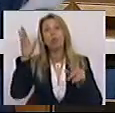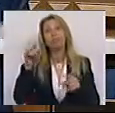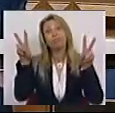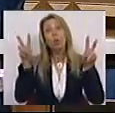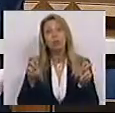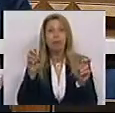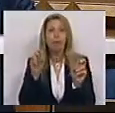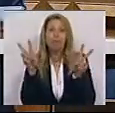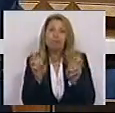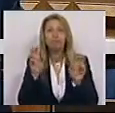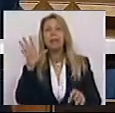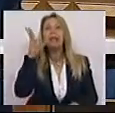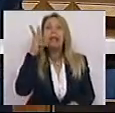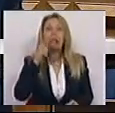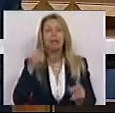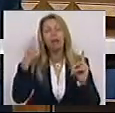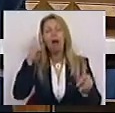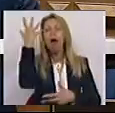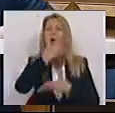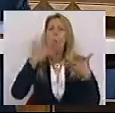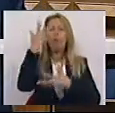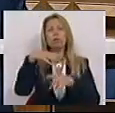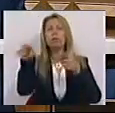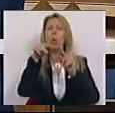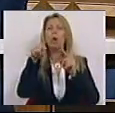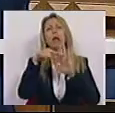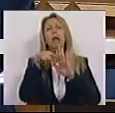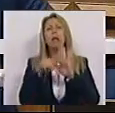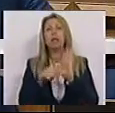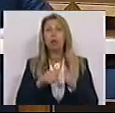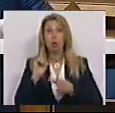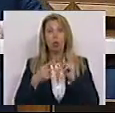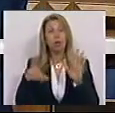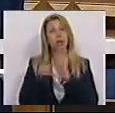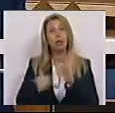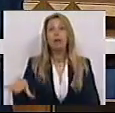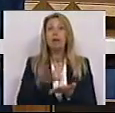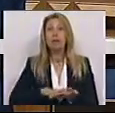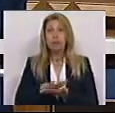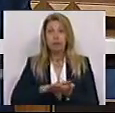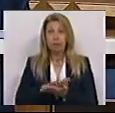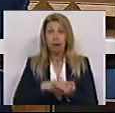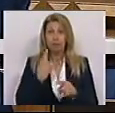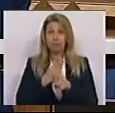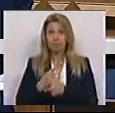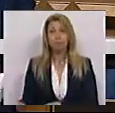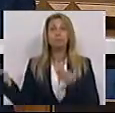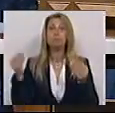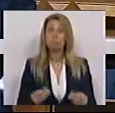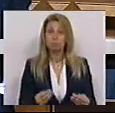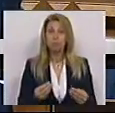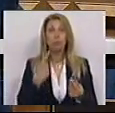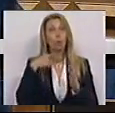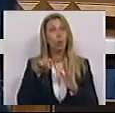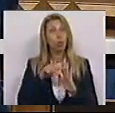confusões nos critérios e naquilo que é a lei de bases, embora apresentando um princípio